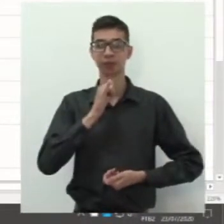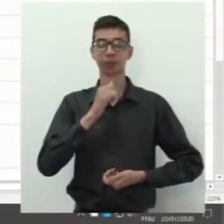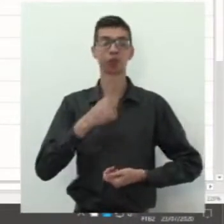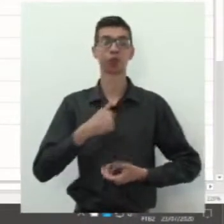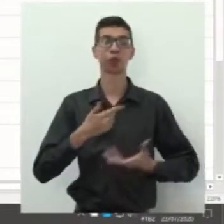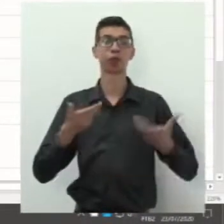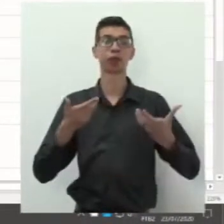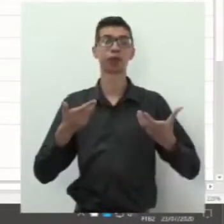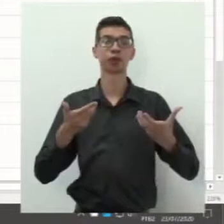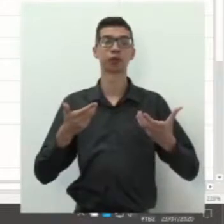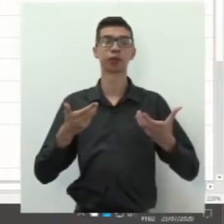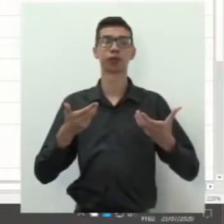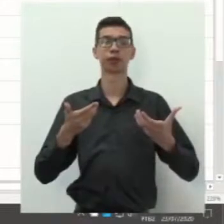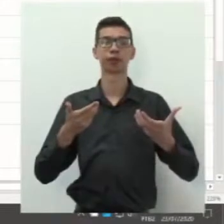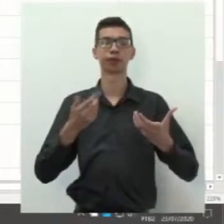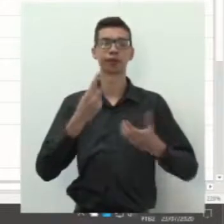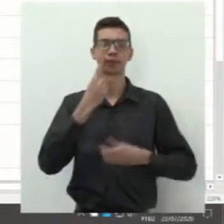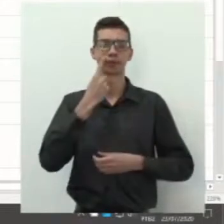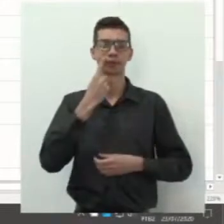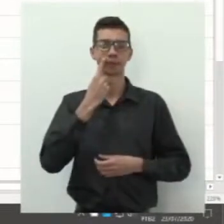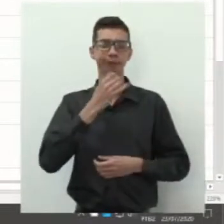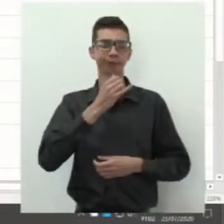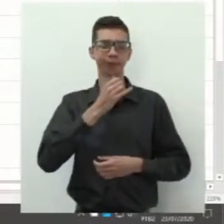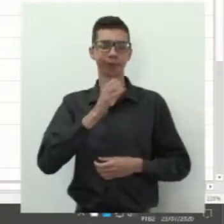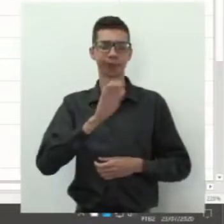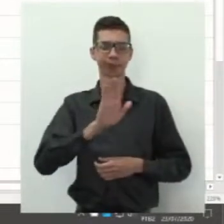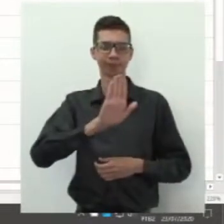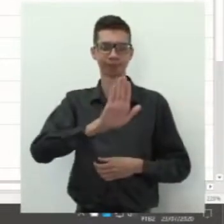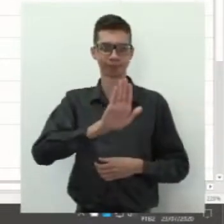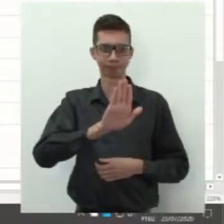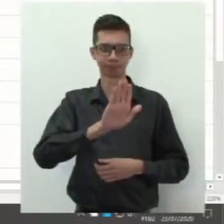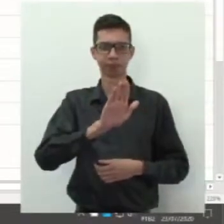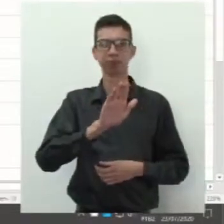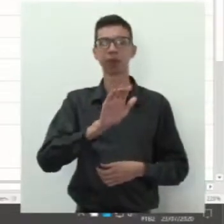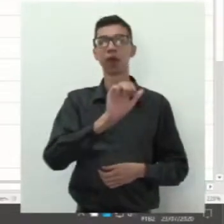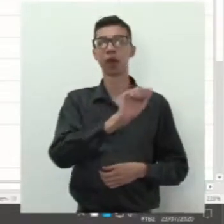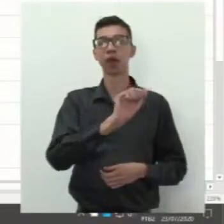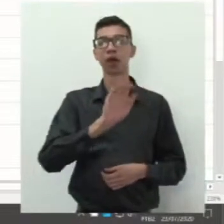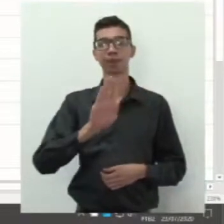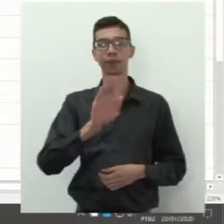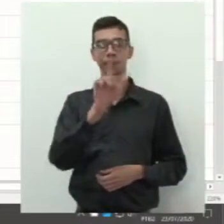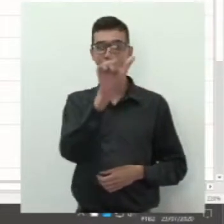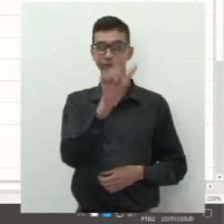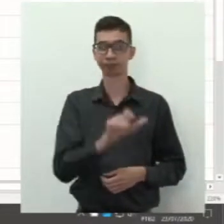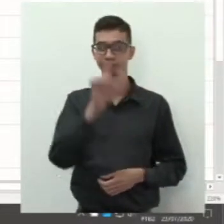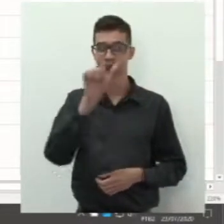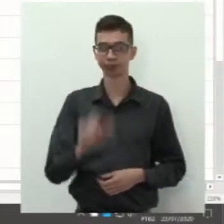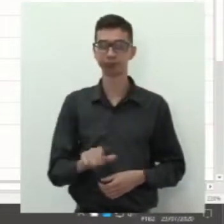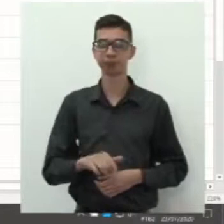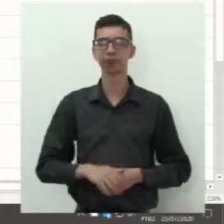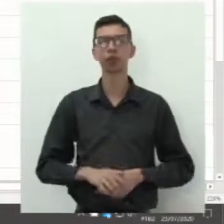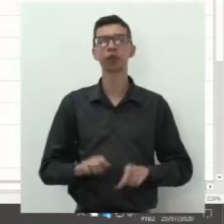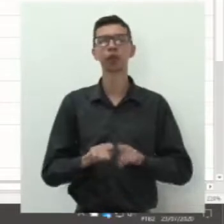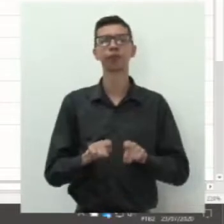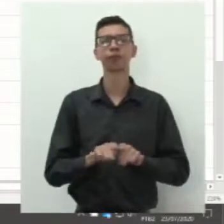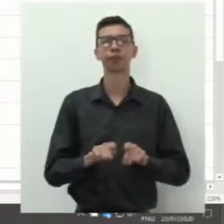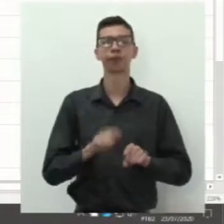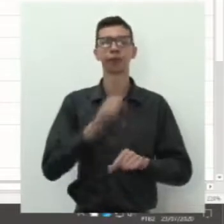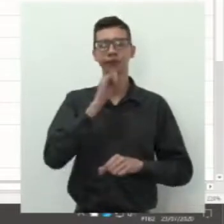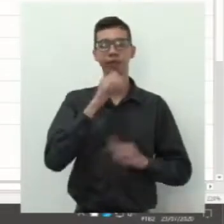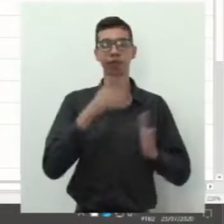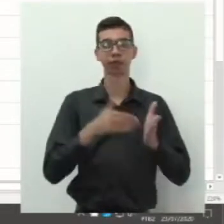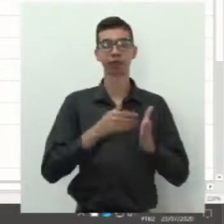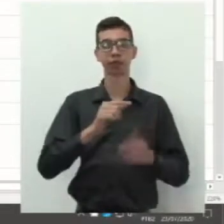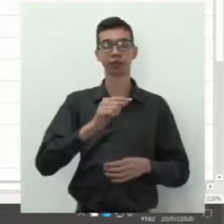deixar congelado a coluna A e B e as linhas, até a linha